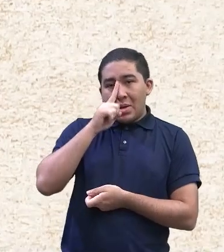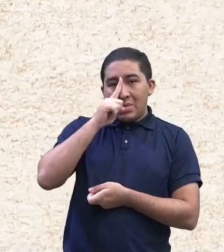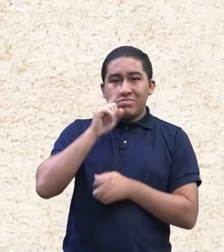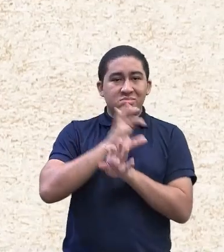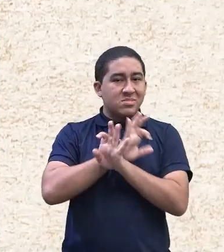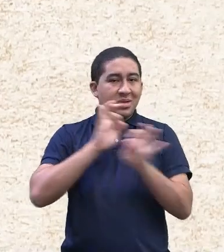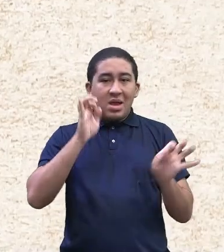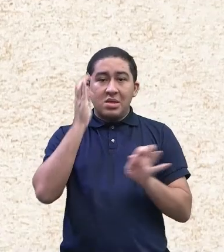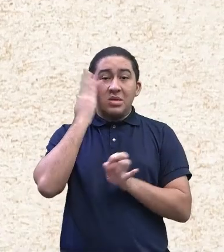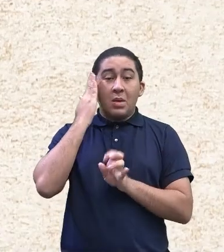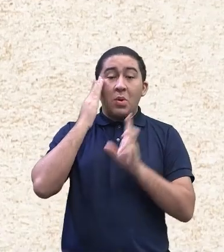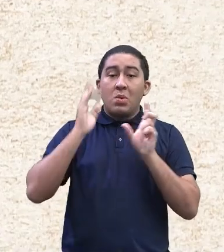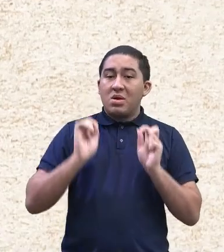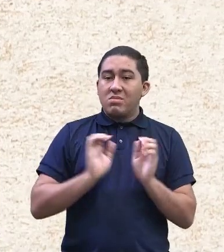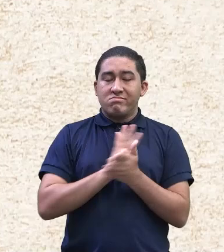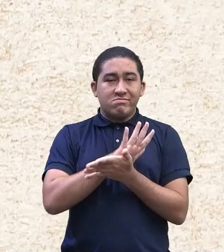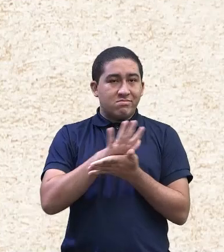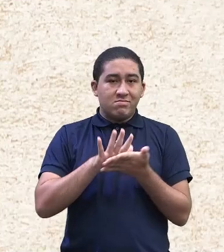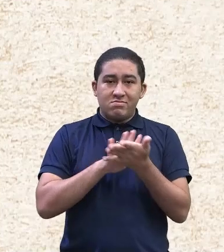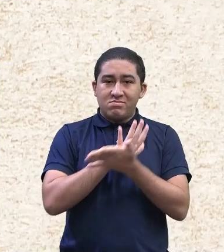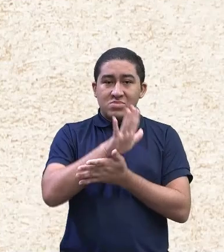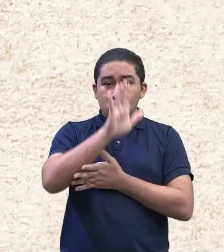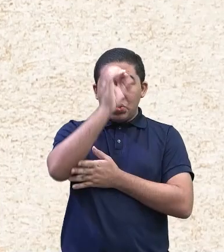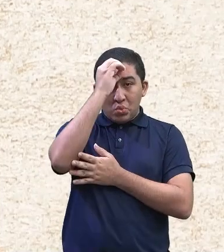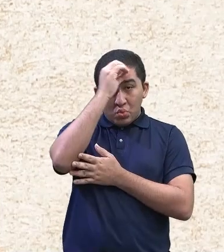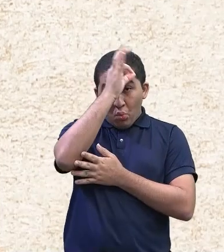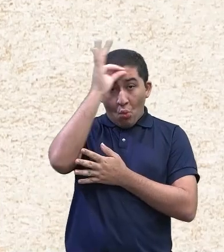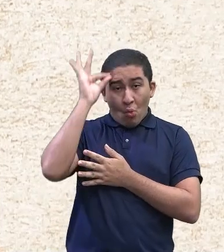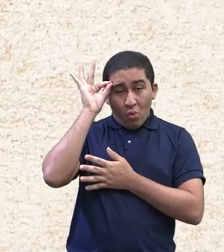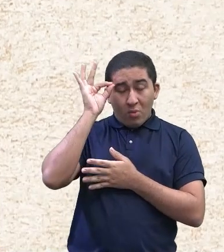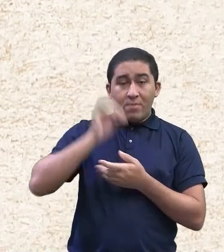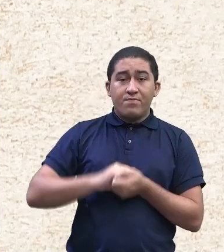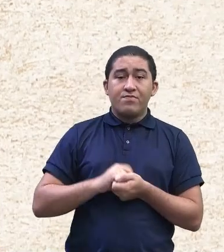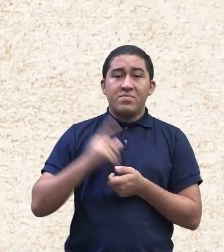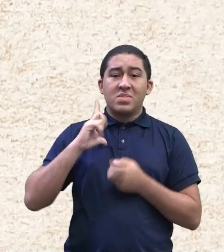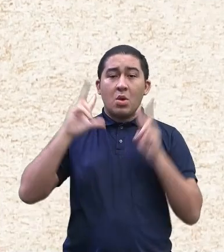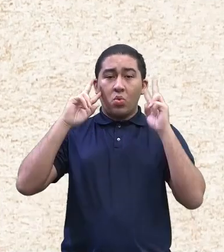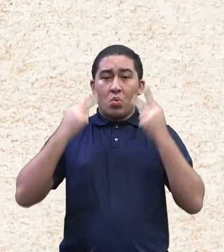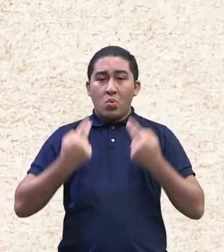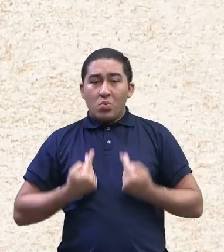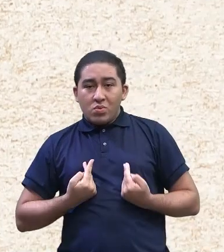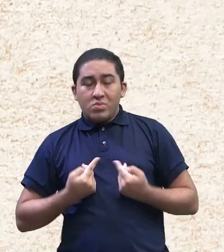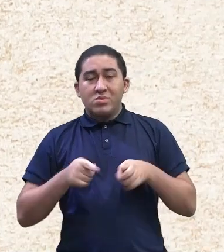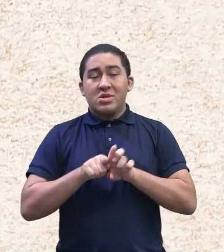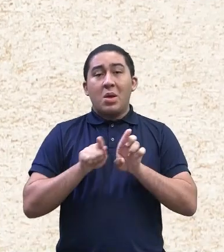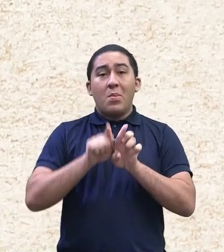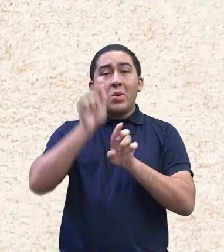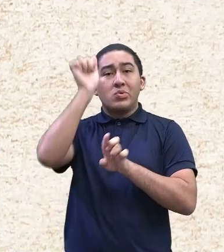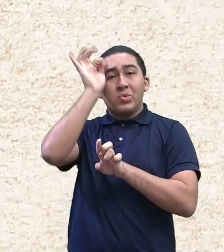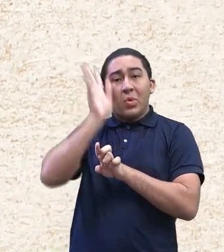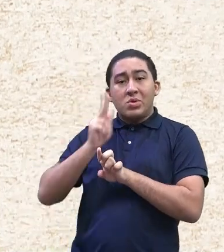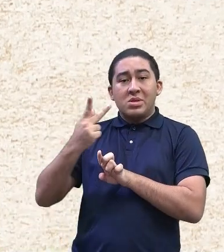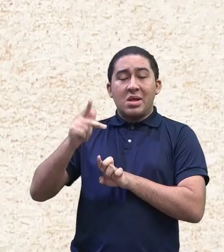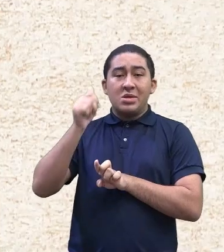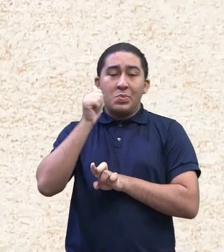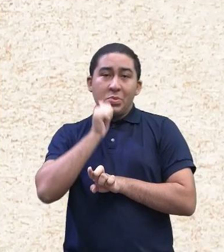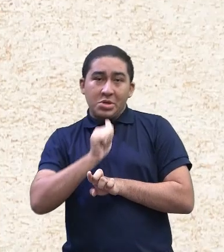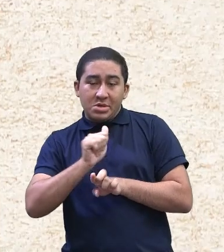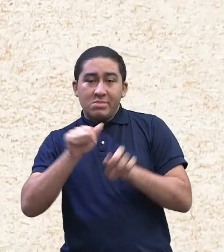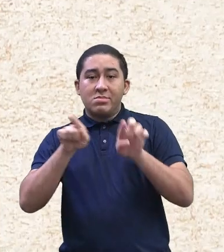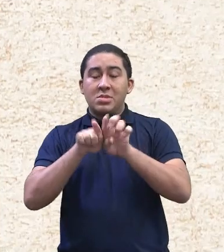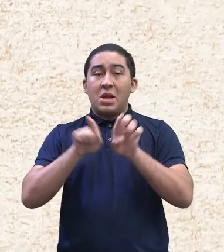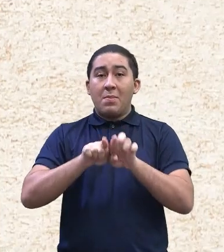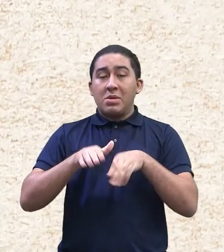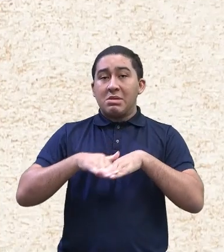nada saber de nada. Com a sua trança comprida, os seus sonhos de menina e seus